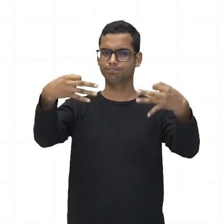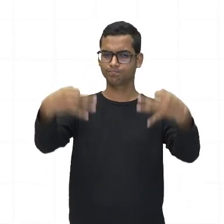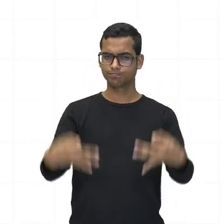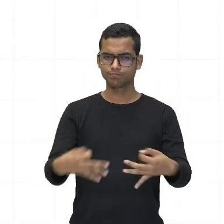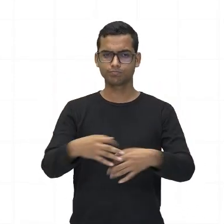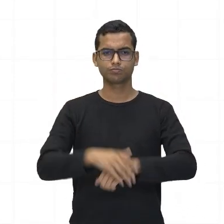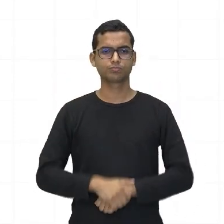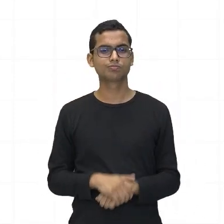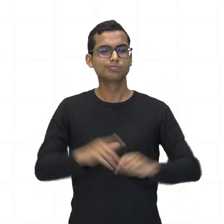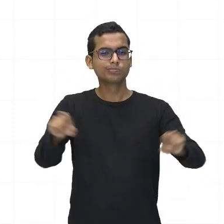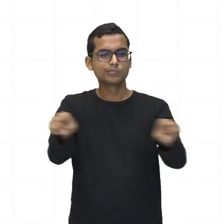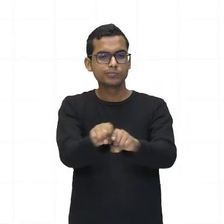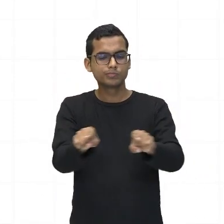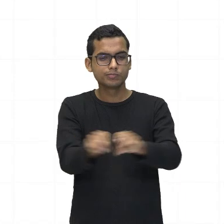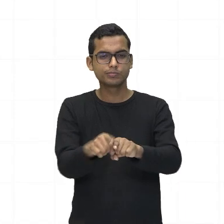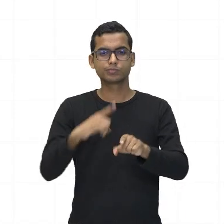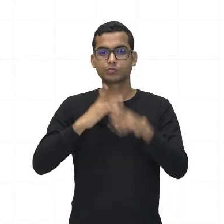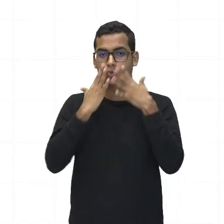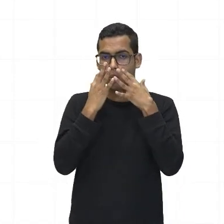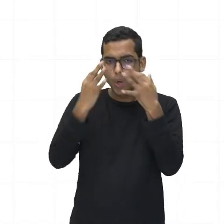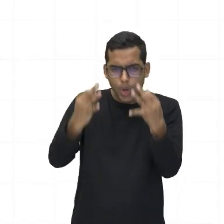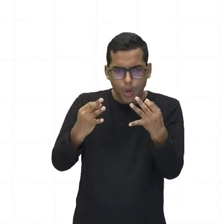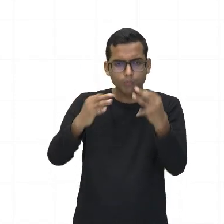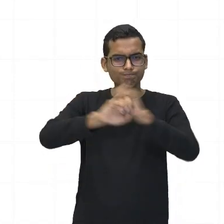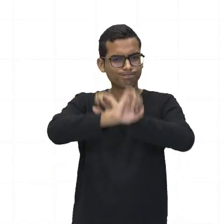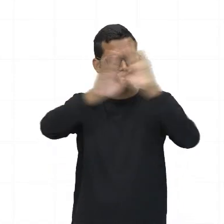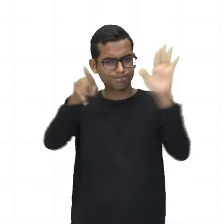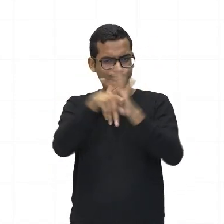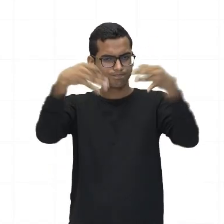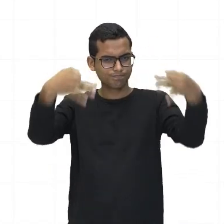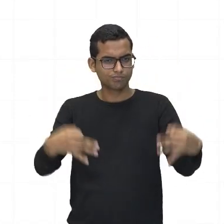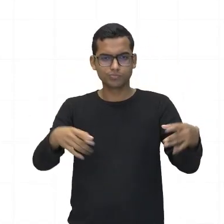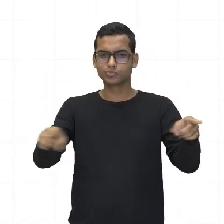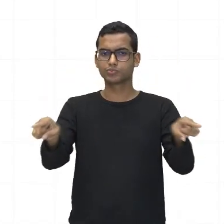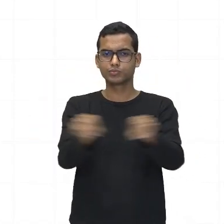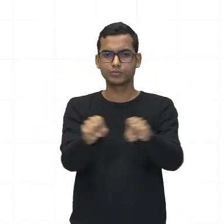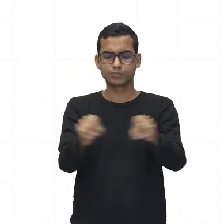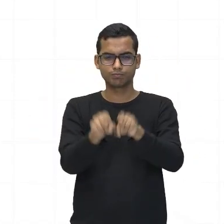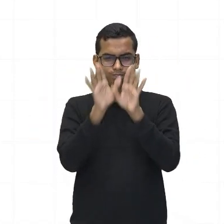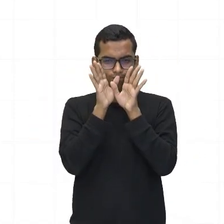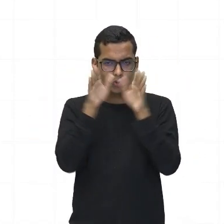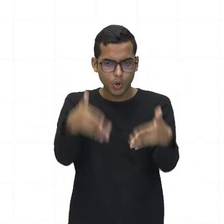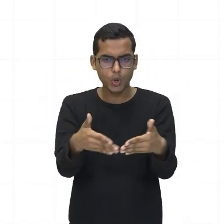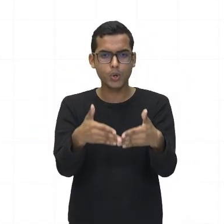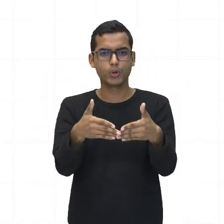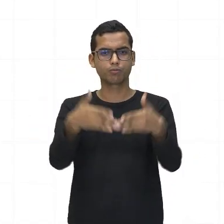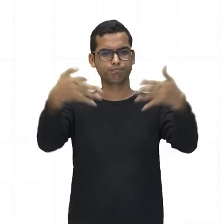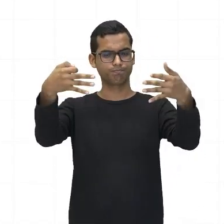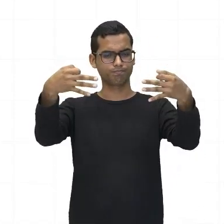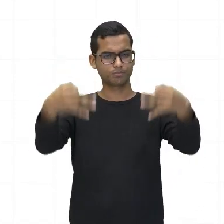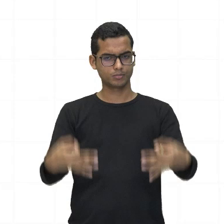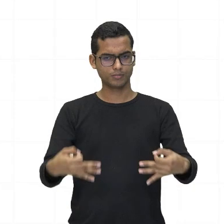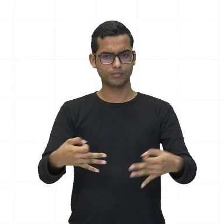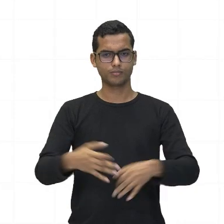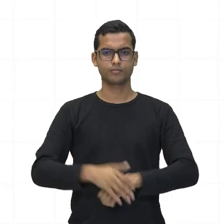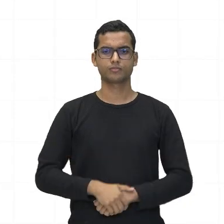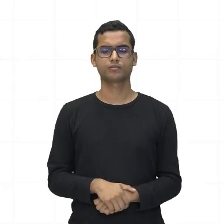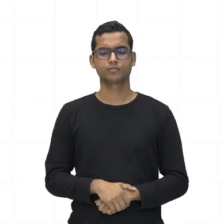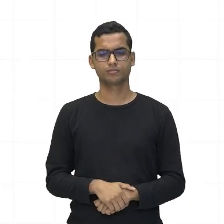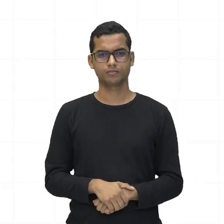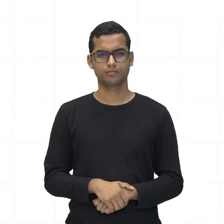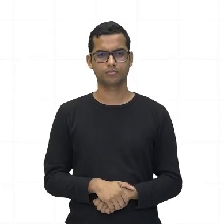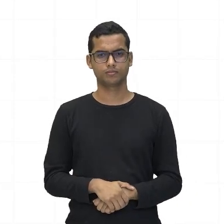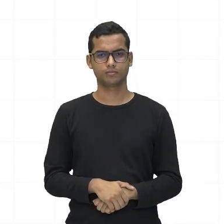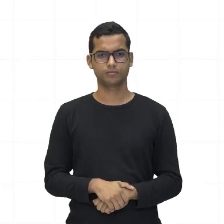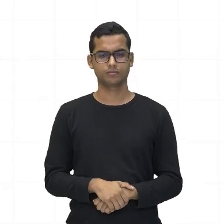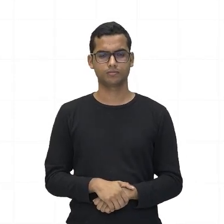esforço correto, a atenção plena correta e a concentração